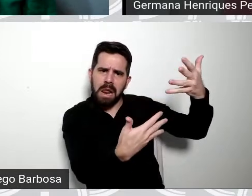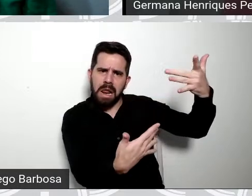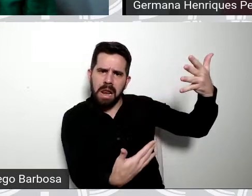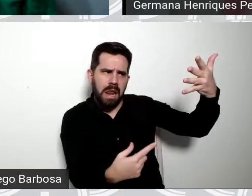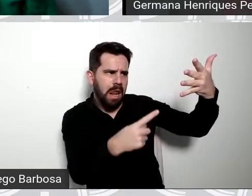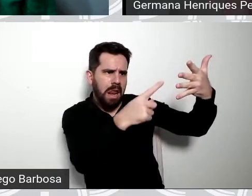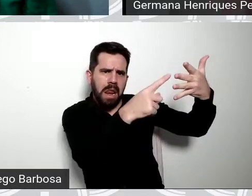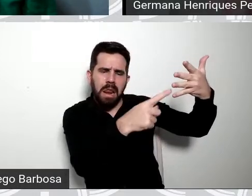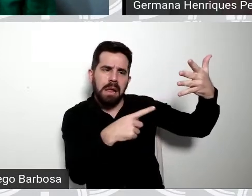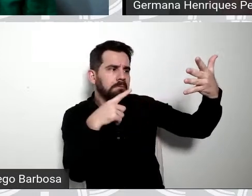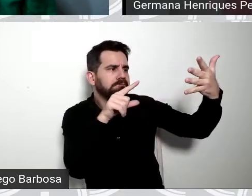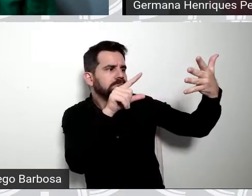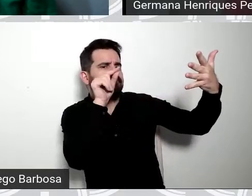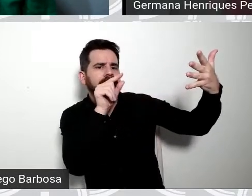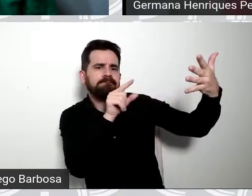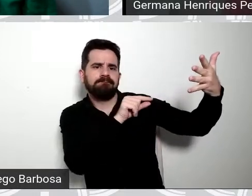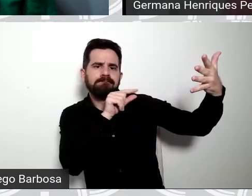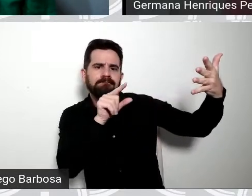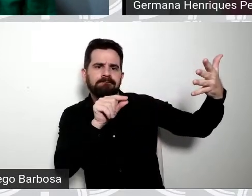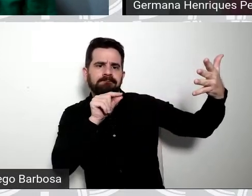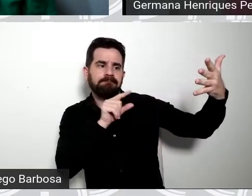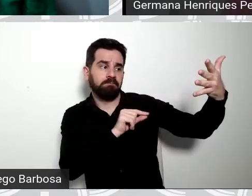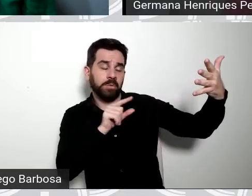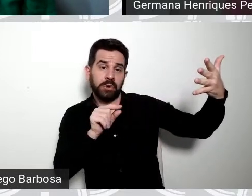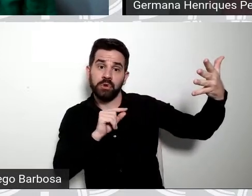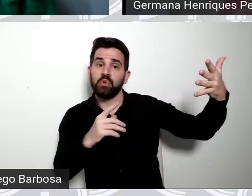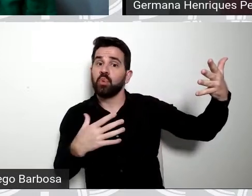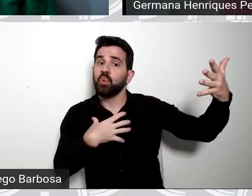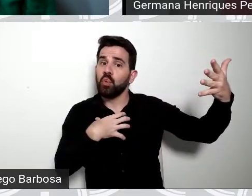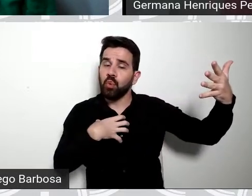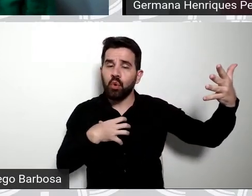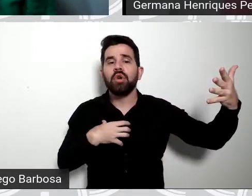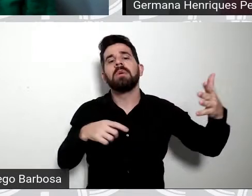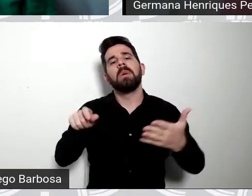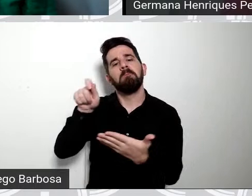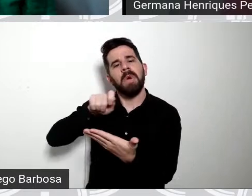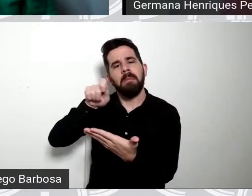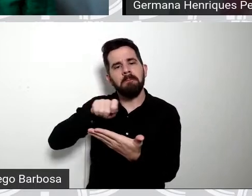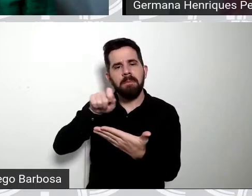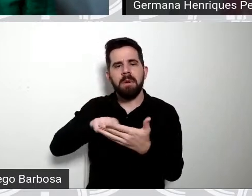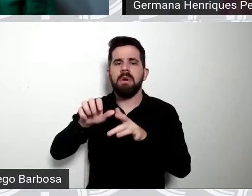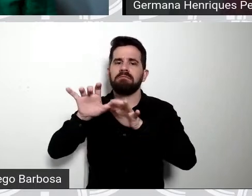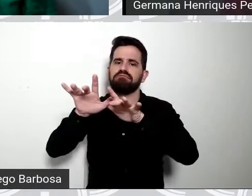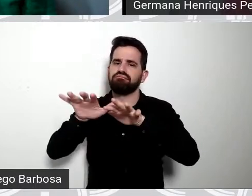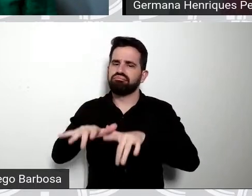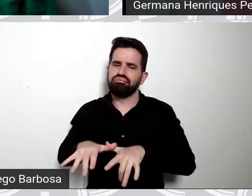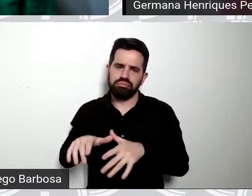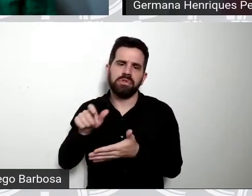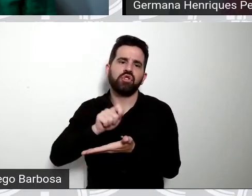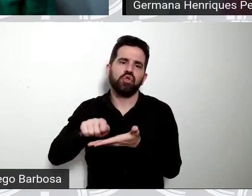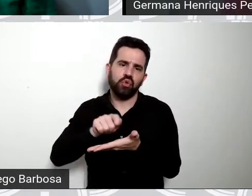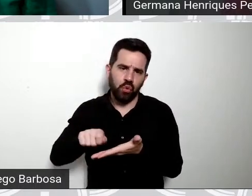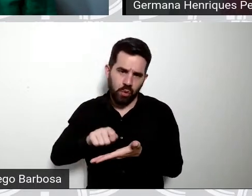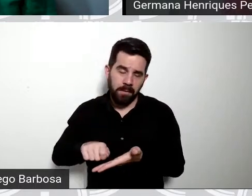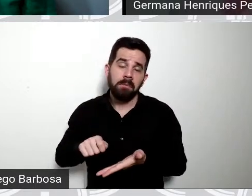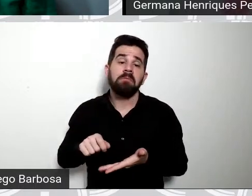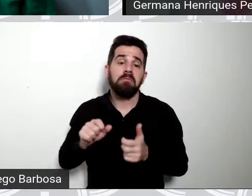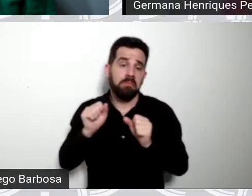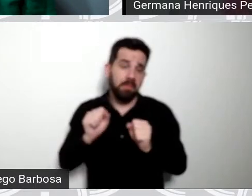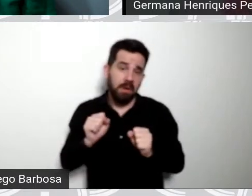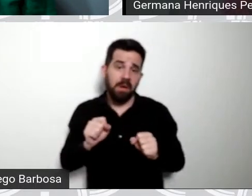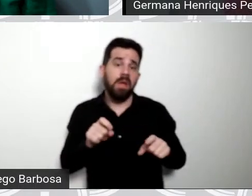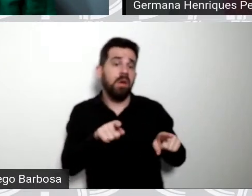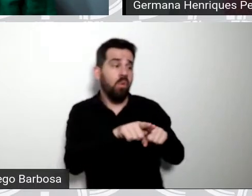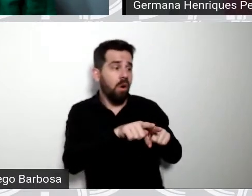É, possibilidade de escrita. É, reciprocamente, uma possibilidade de conhecimento, que